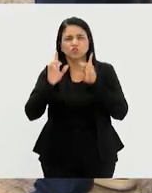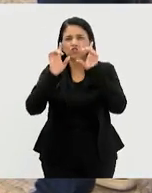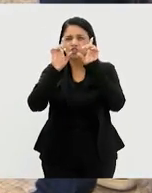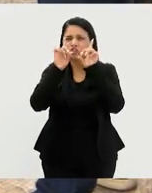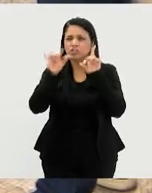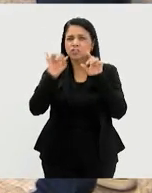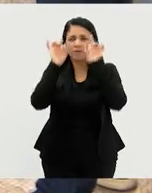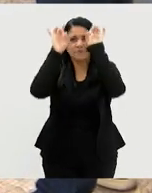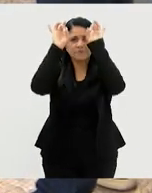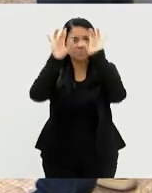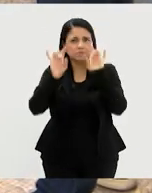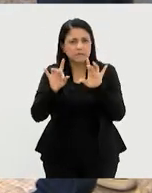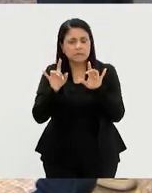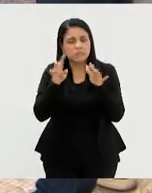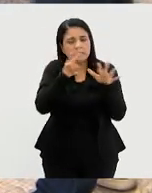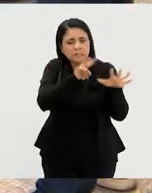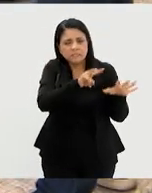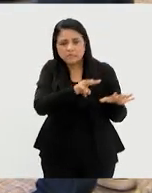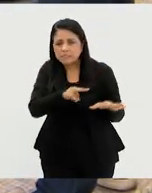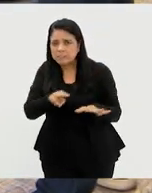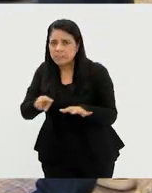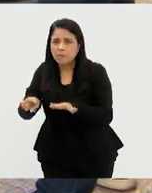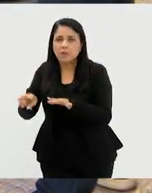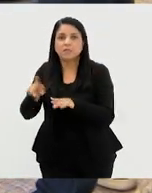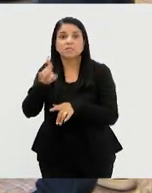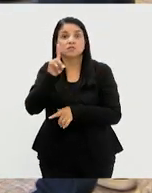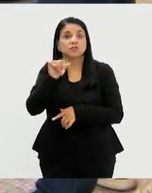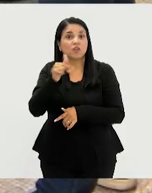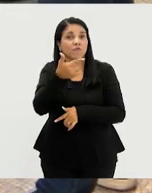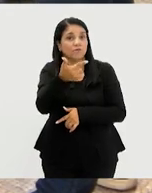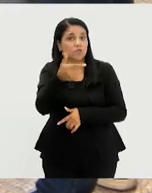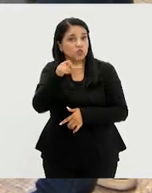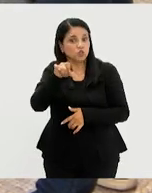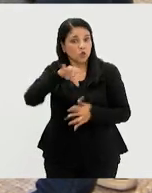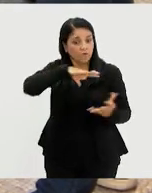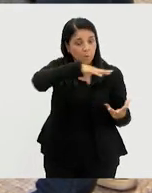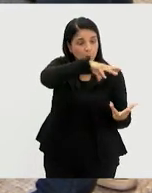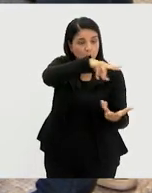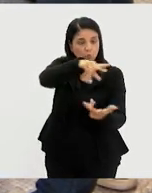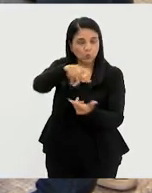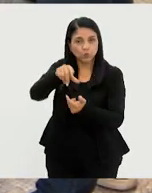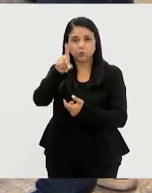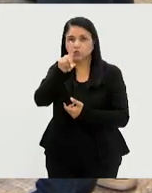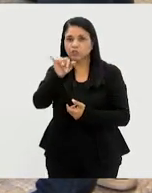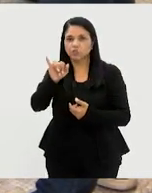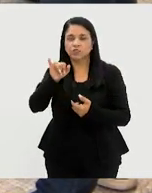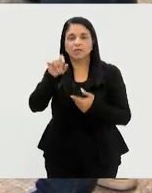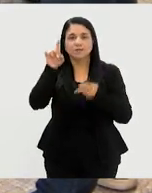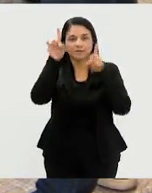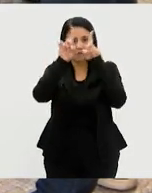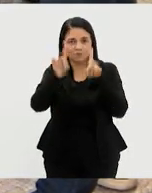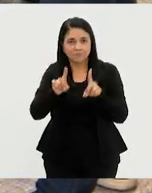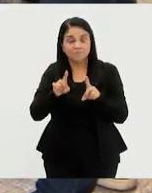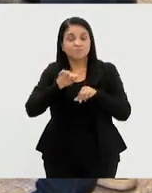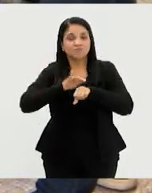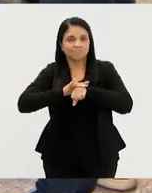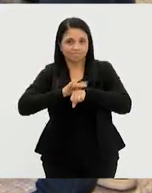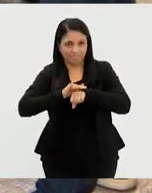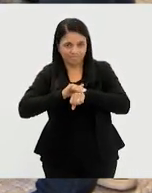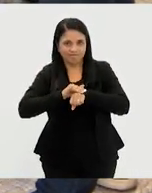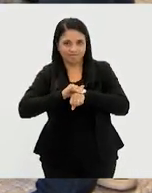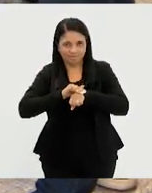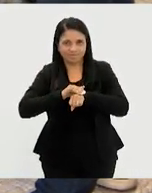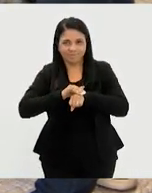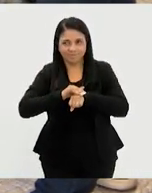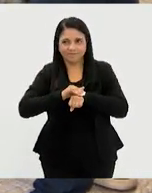trabalhando a semana e dia 29 a gente comemora o dia mundial útimo projeto que é a respeito do estatuto